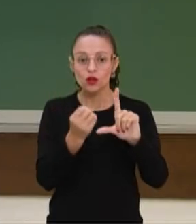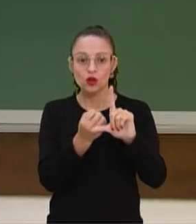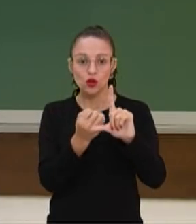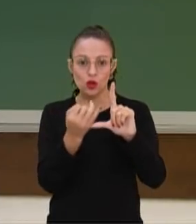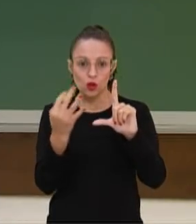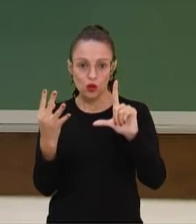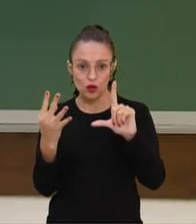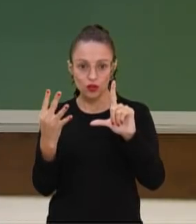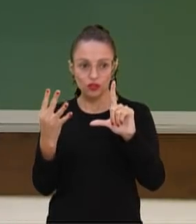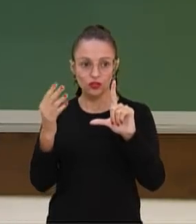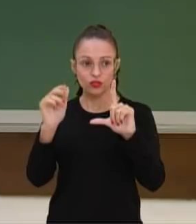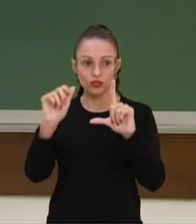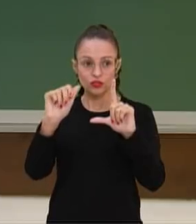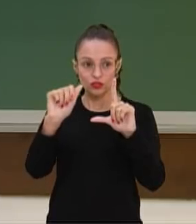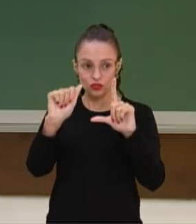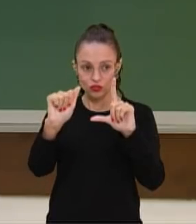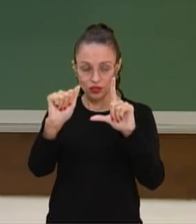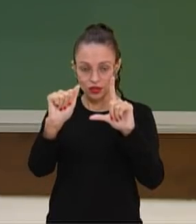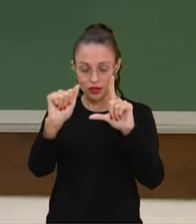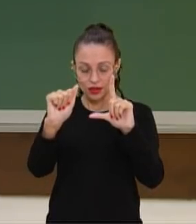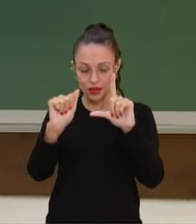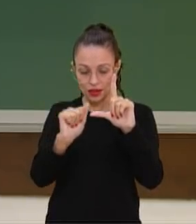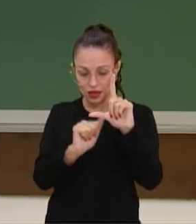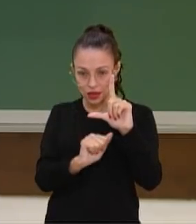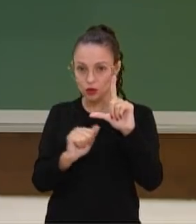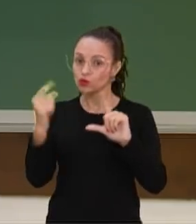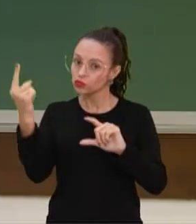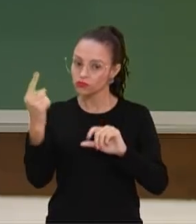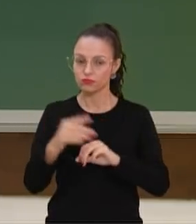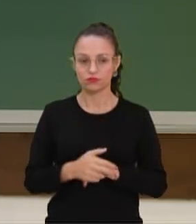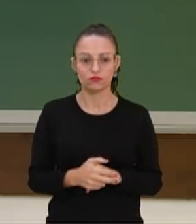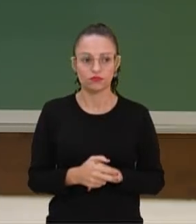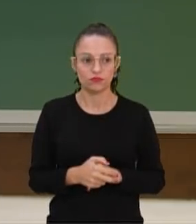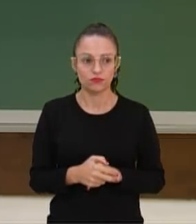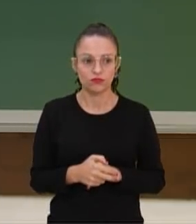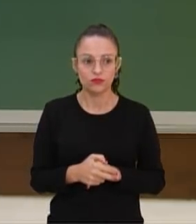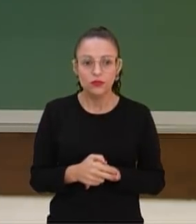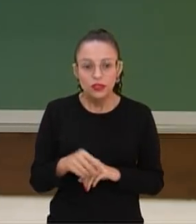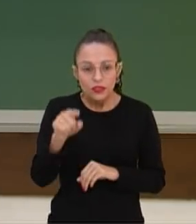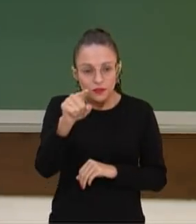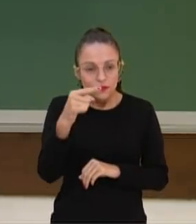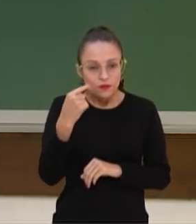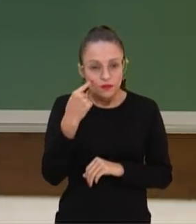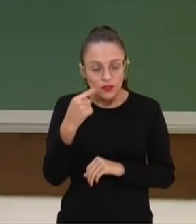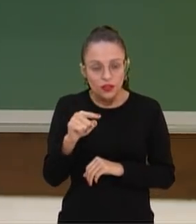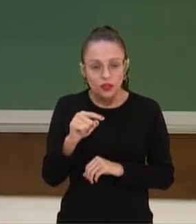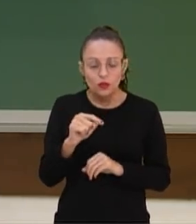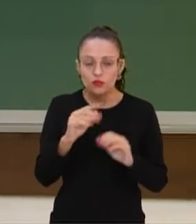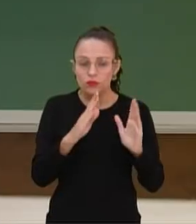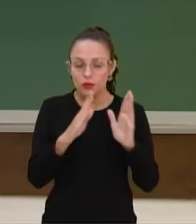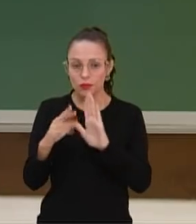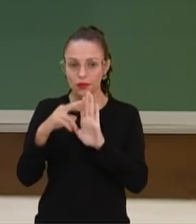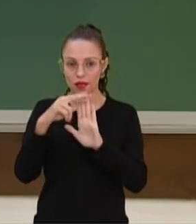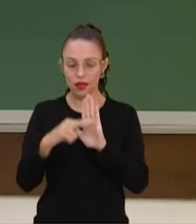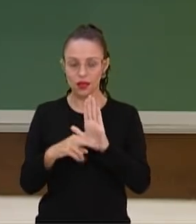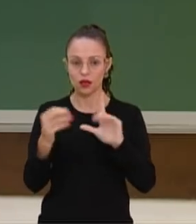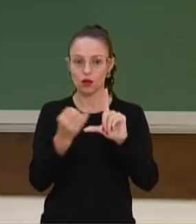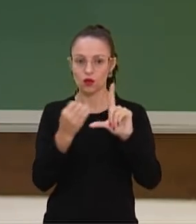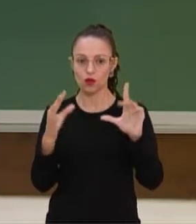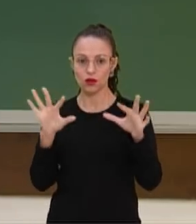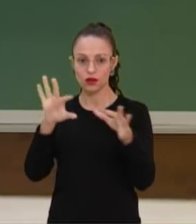A na base A igual a 1. Se você aplica a definição do